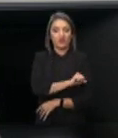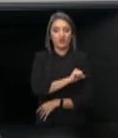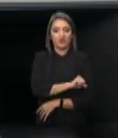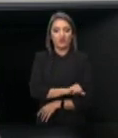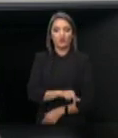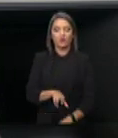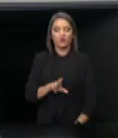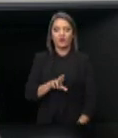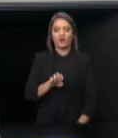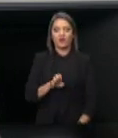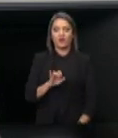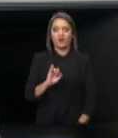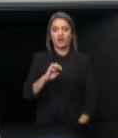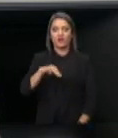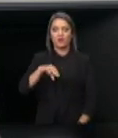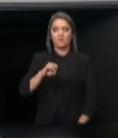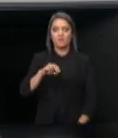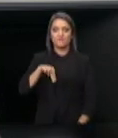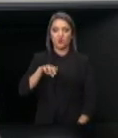raymont